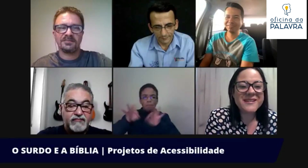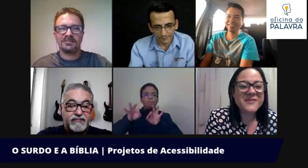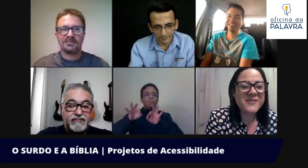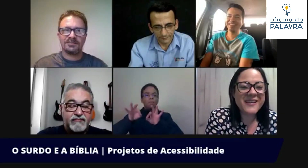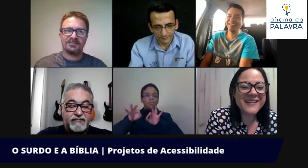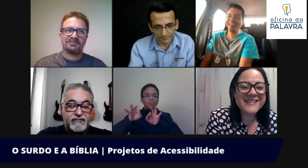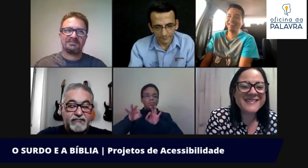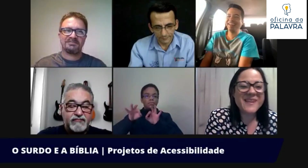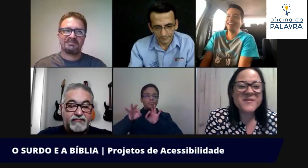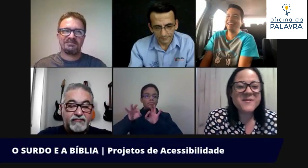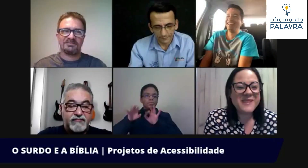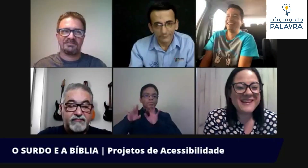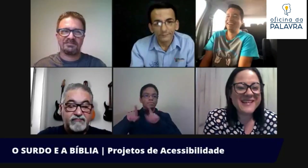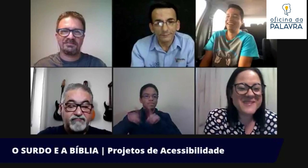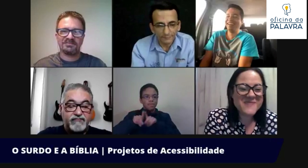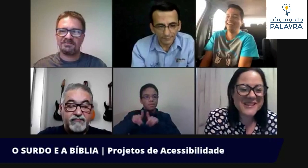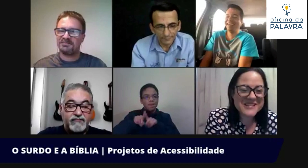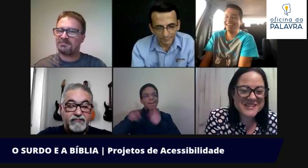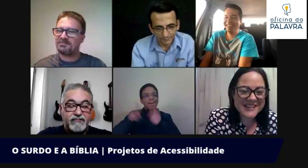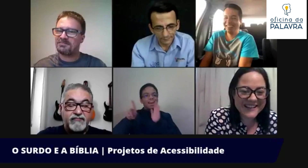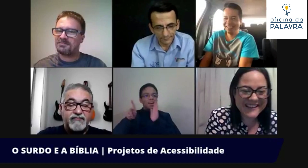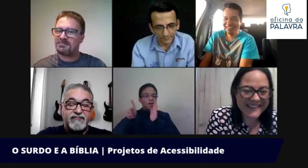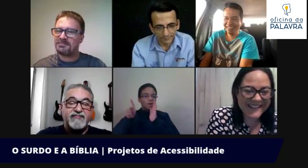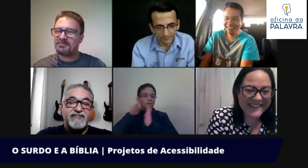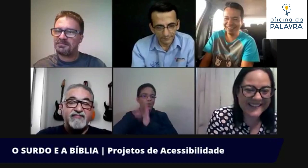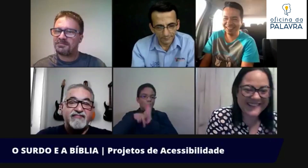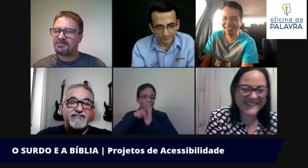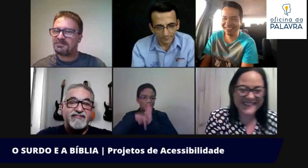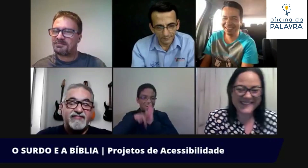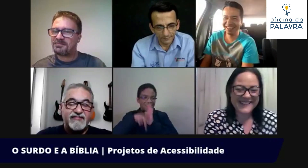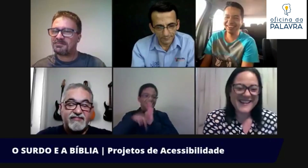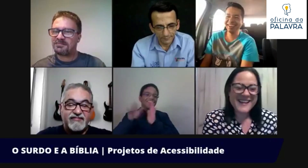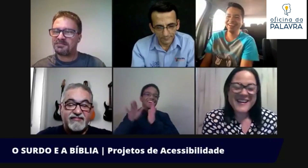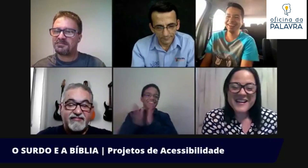patrocinador, enfim, da Bíblia em Libras.